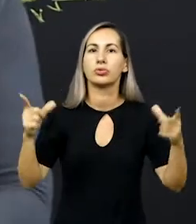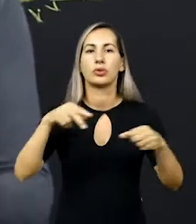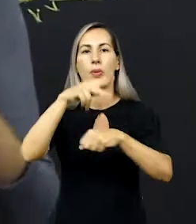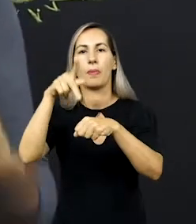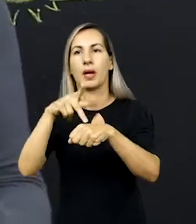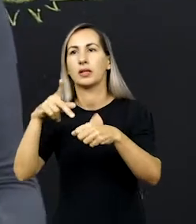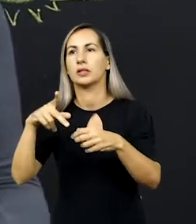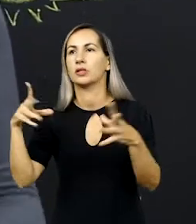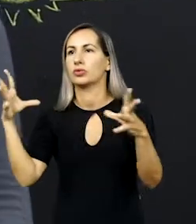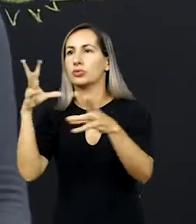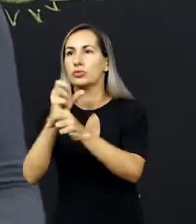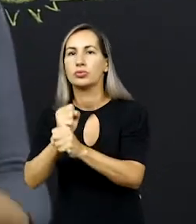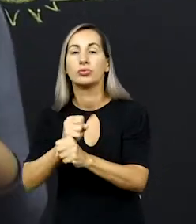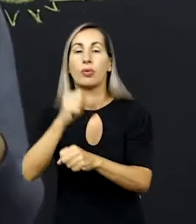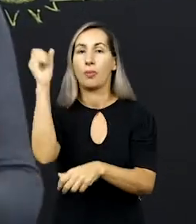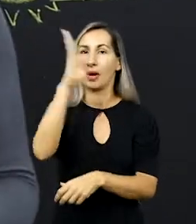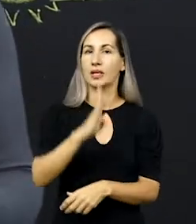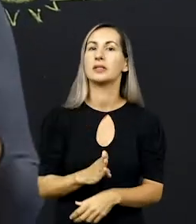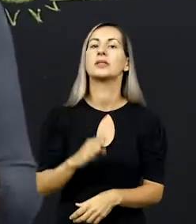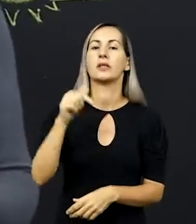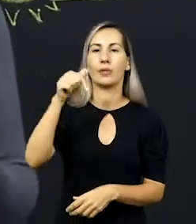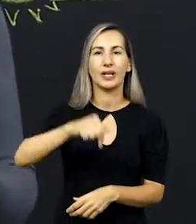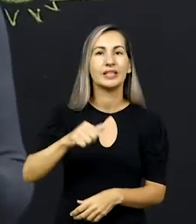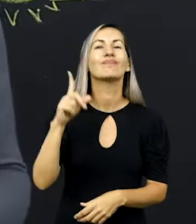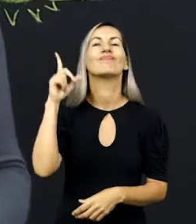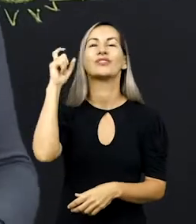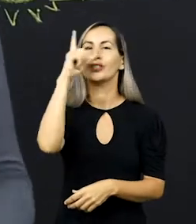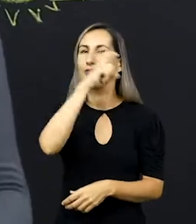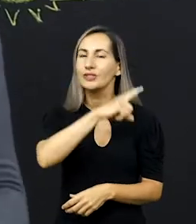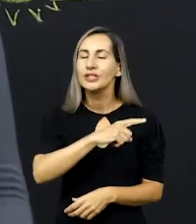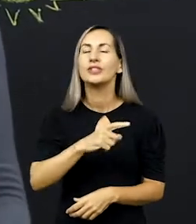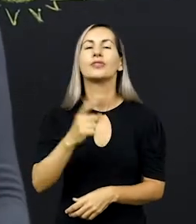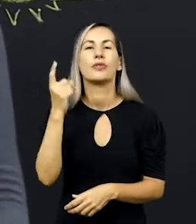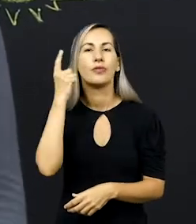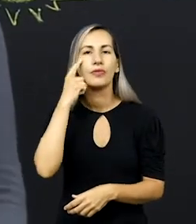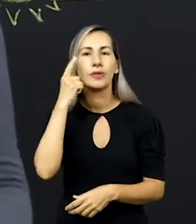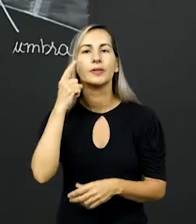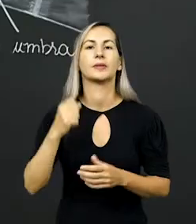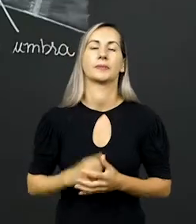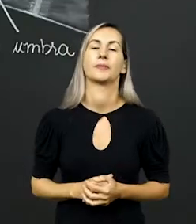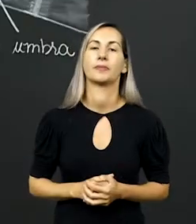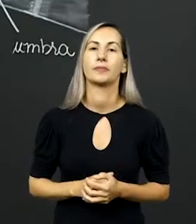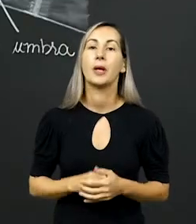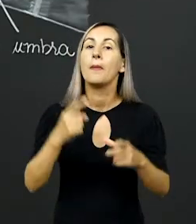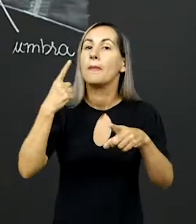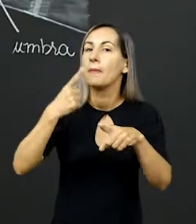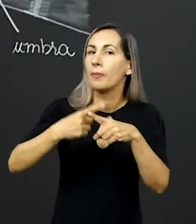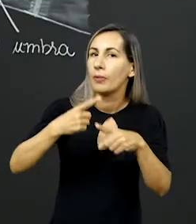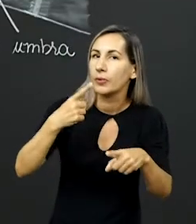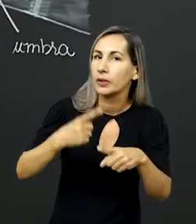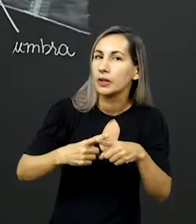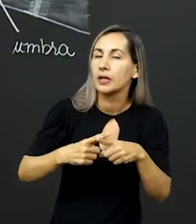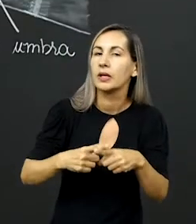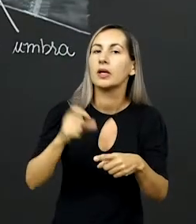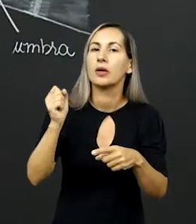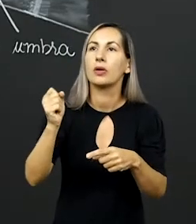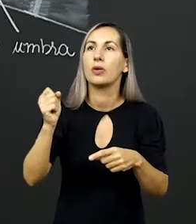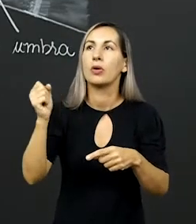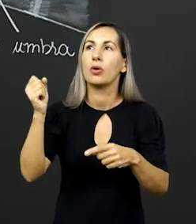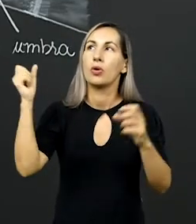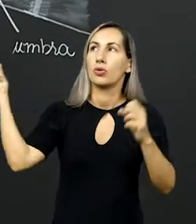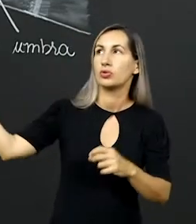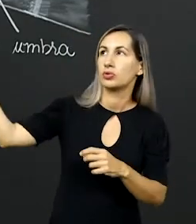país inteiro. Aqui no Brasil é bem difícil a gente conseguir visualizar. Por quê? Como é que vai funcionar o eclipse